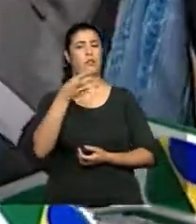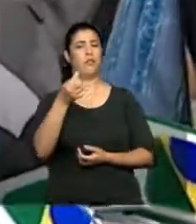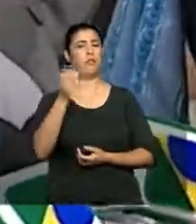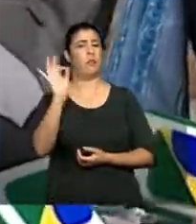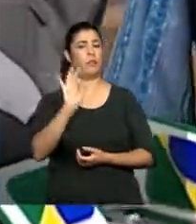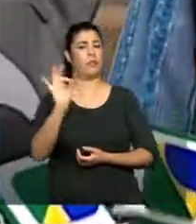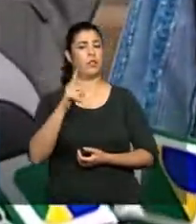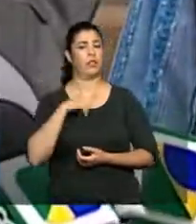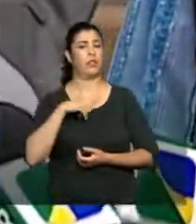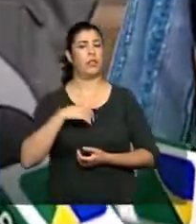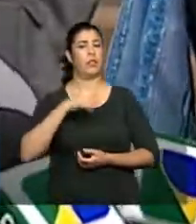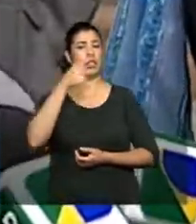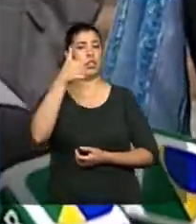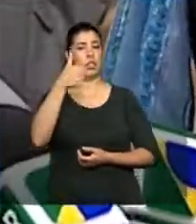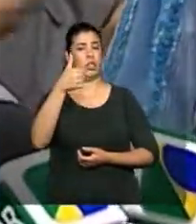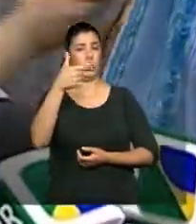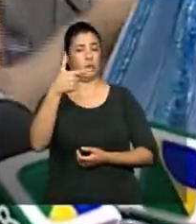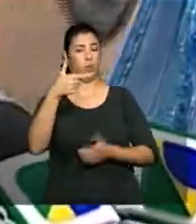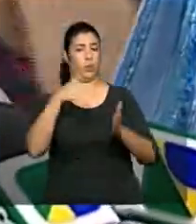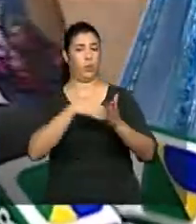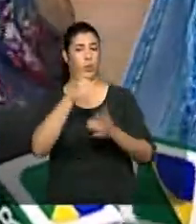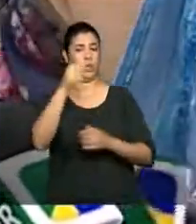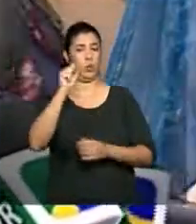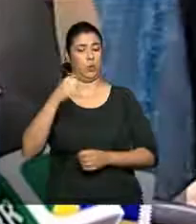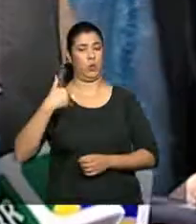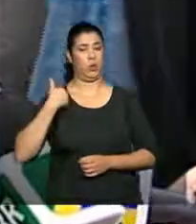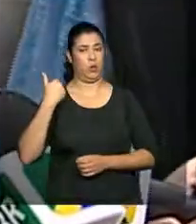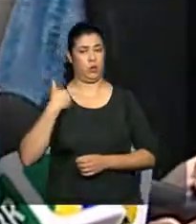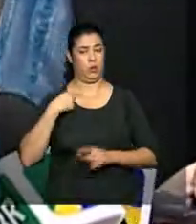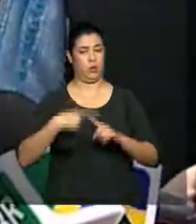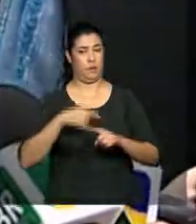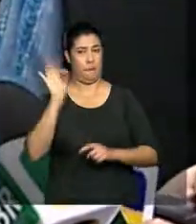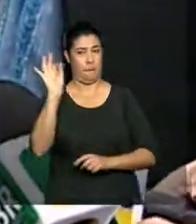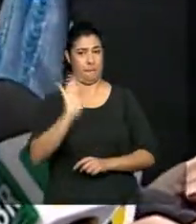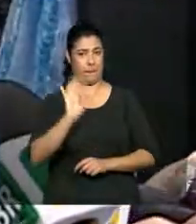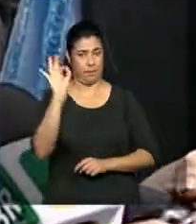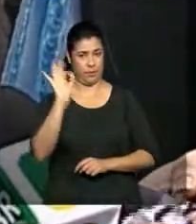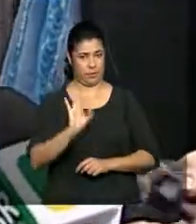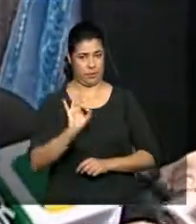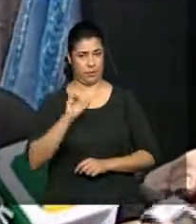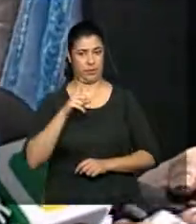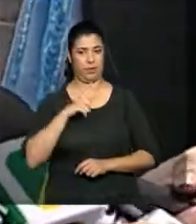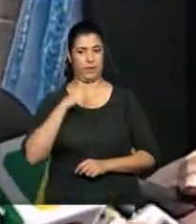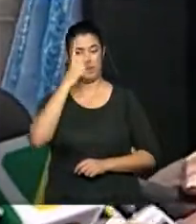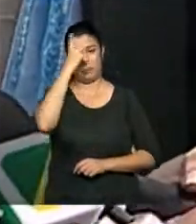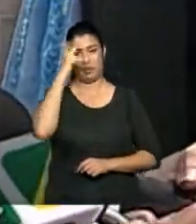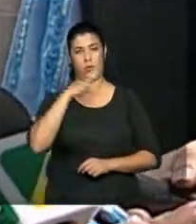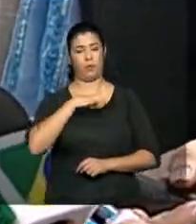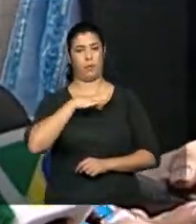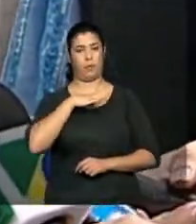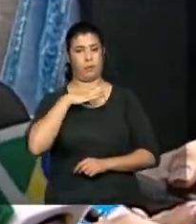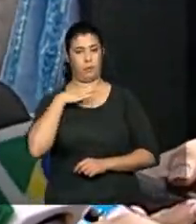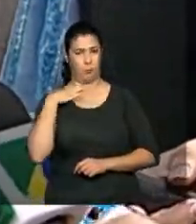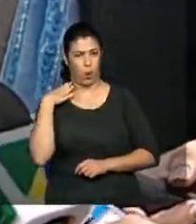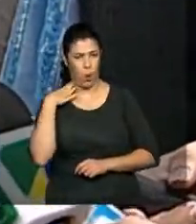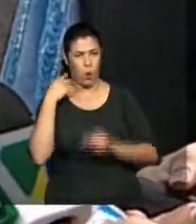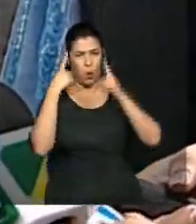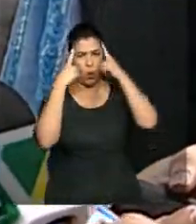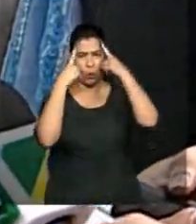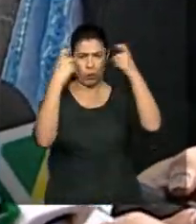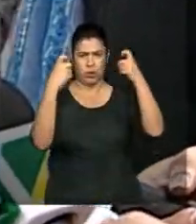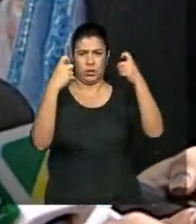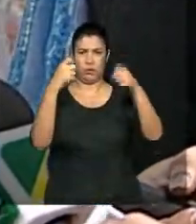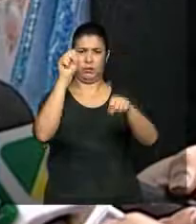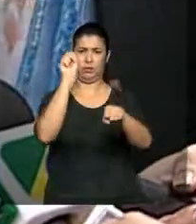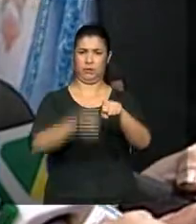De 12 a 18, que são os adolescentes, né? Enquanto que o percentual de morte violenta na